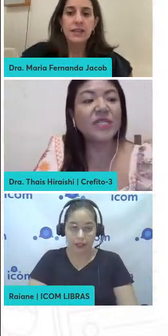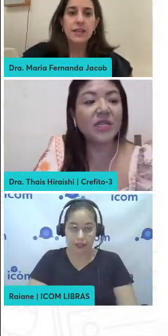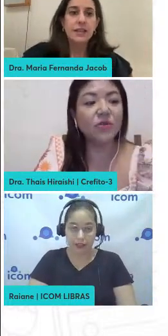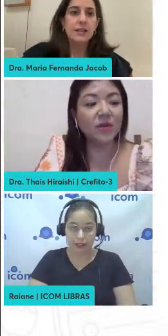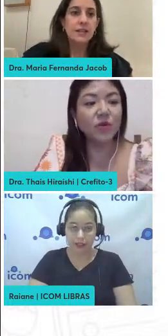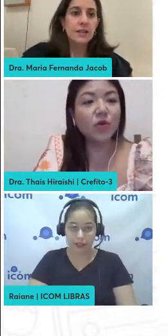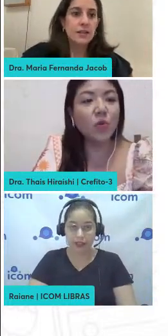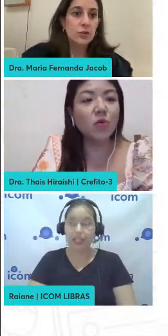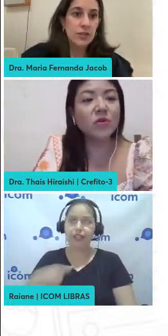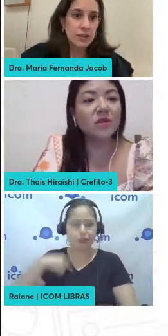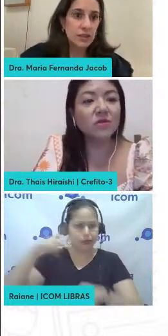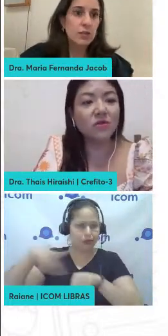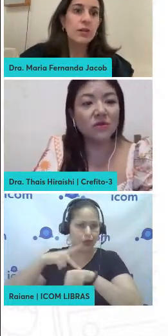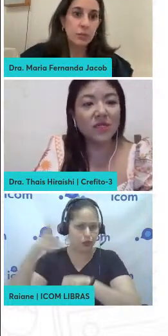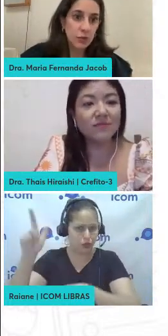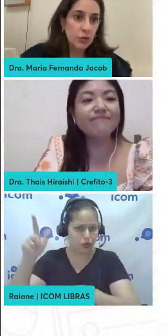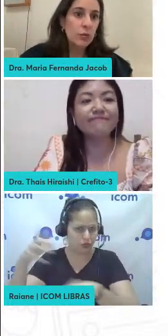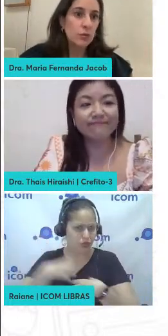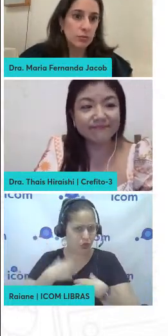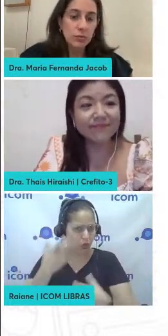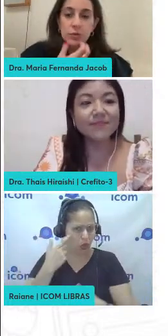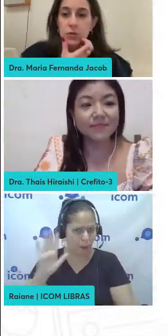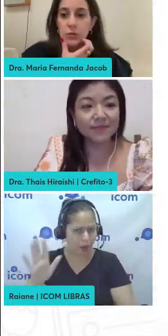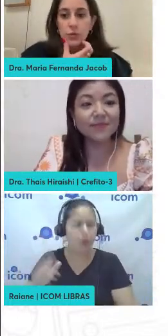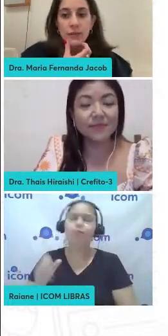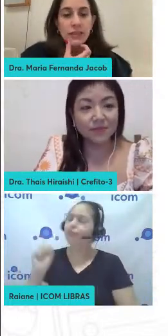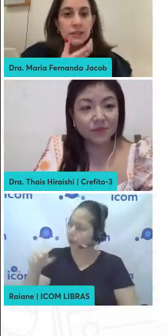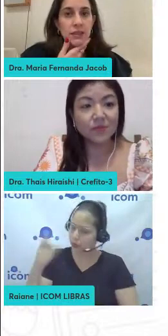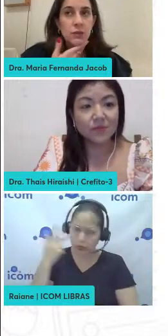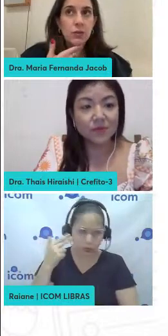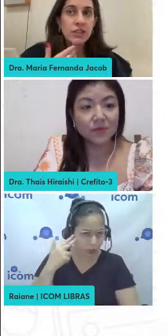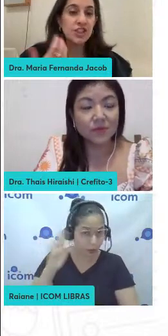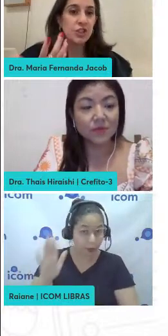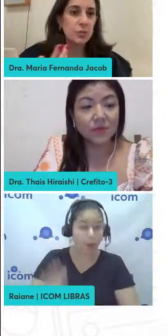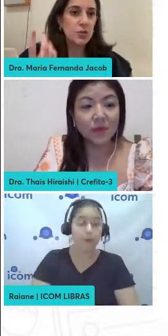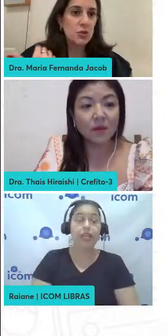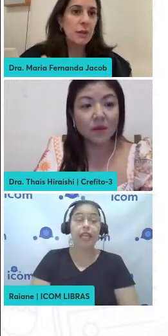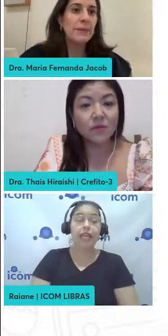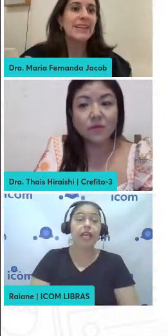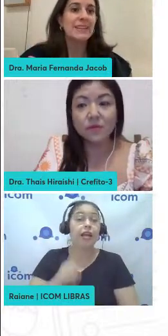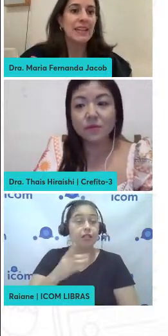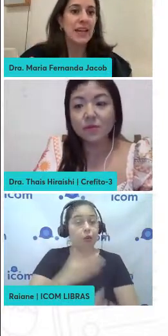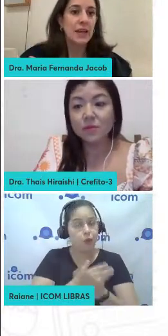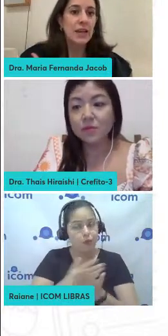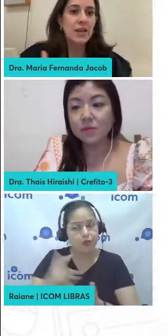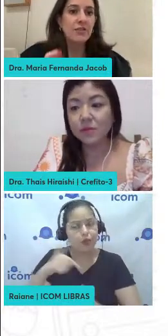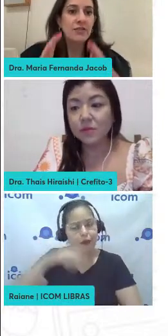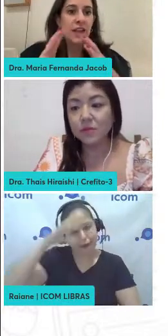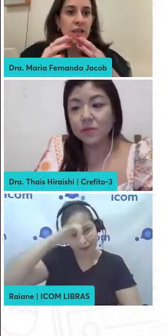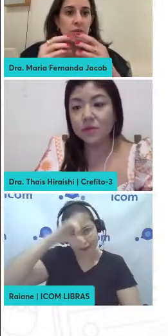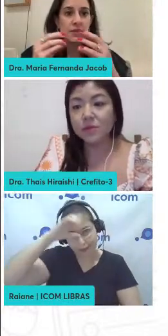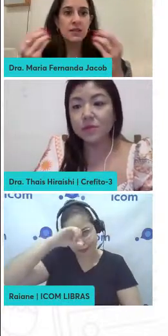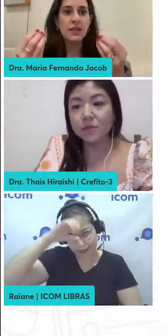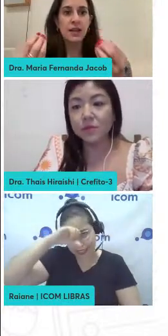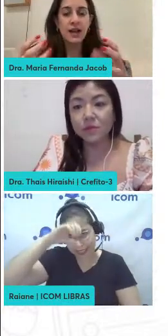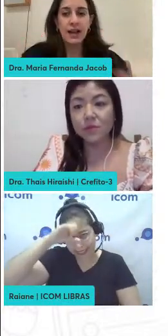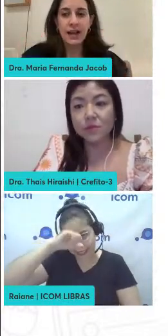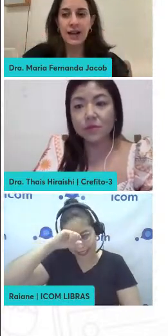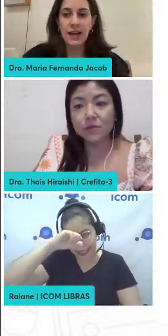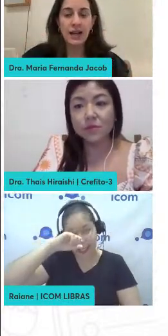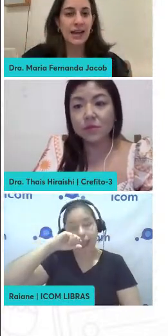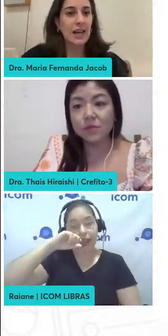Isso no exterior é muito comum, né, doutora? Muito comum. Então, quando a gente começou a aprender, veio